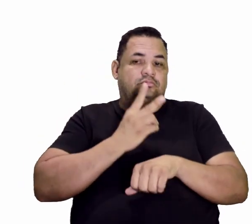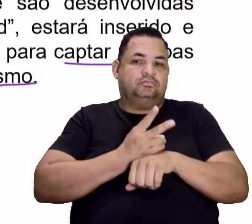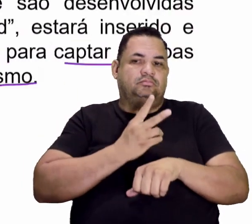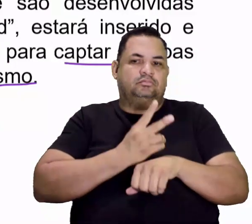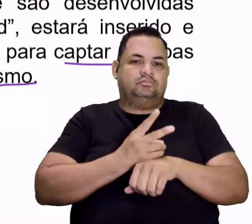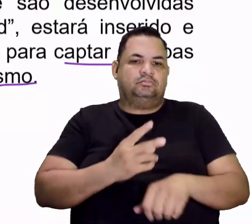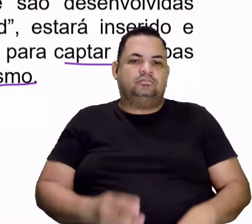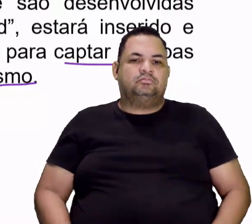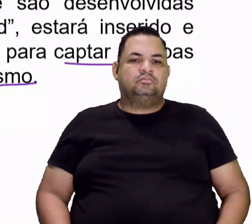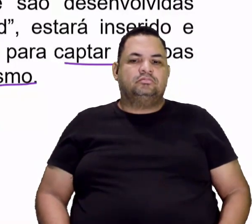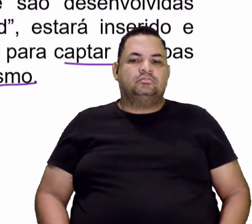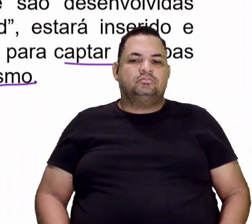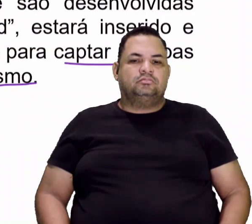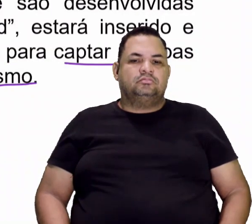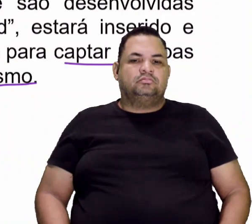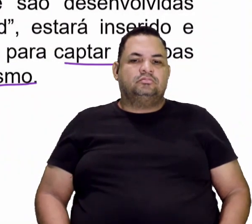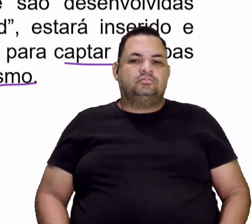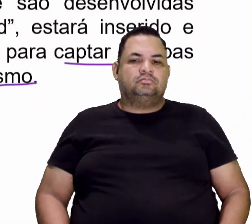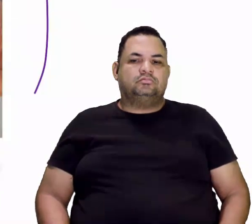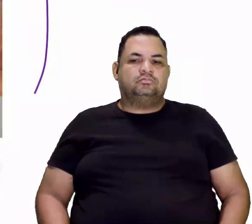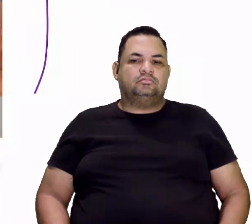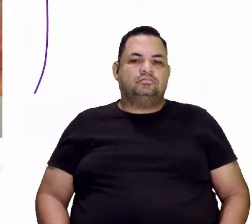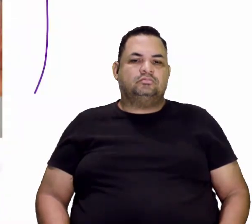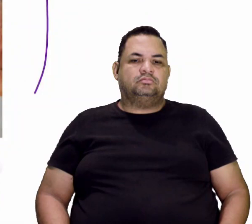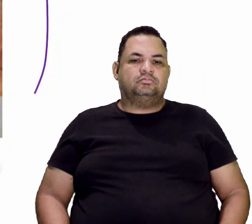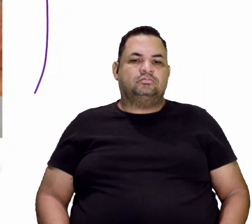ó. Aqui, ó.